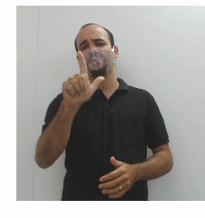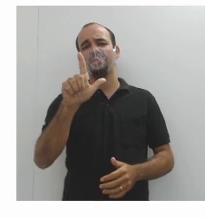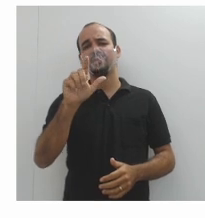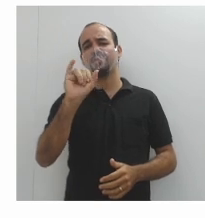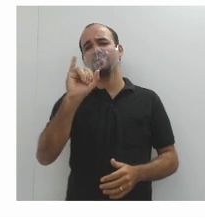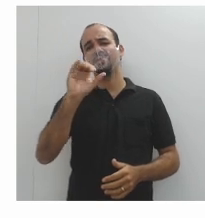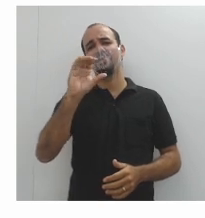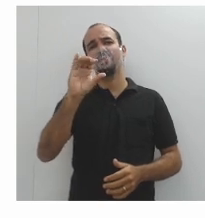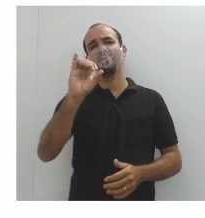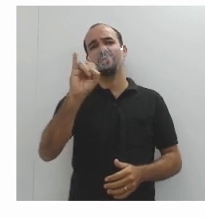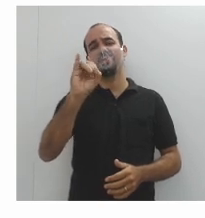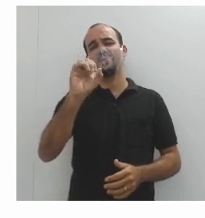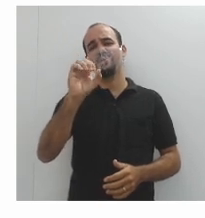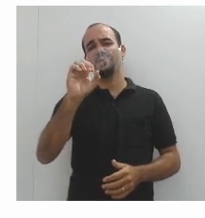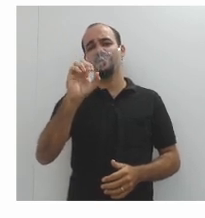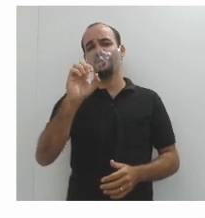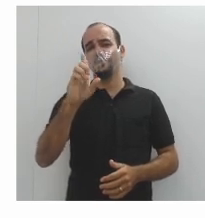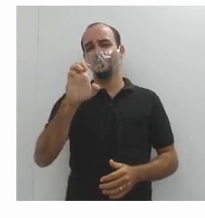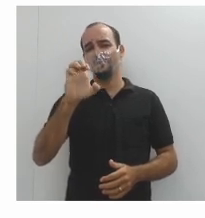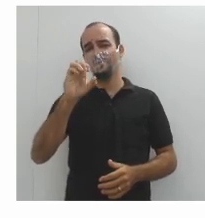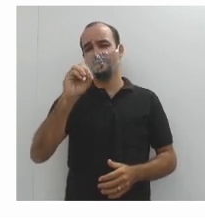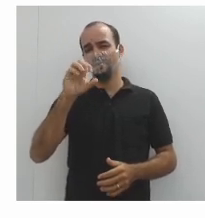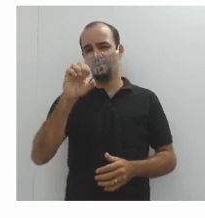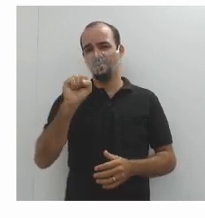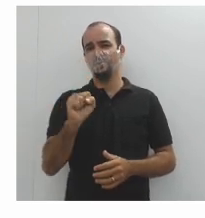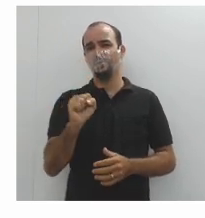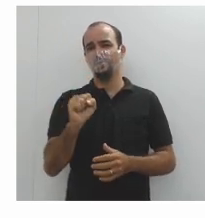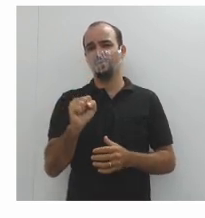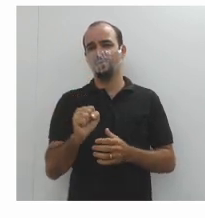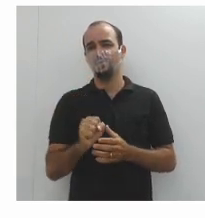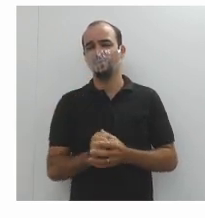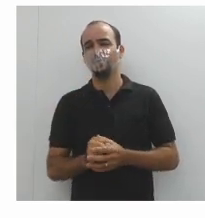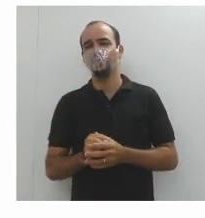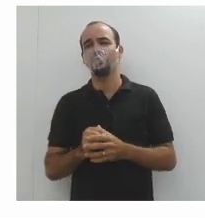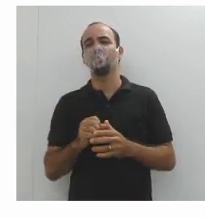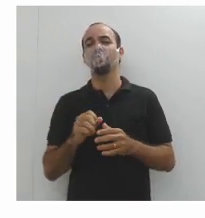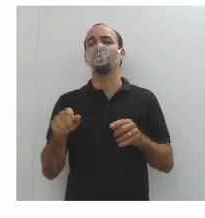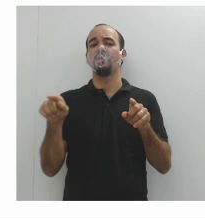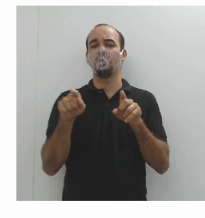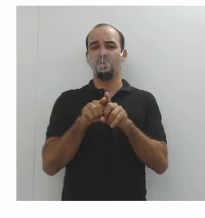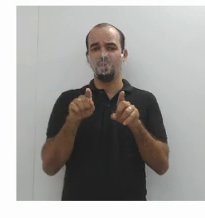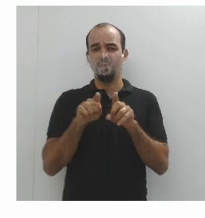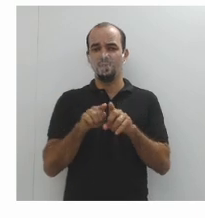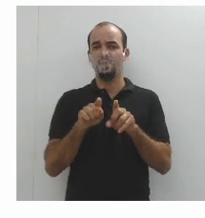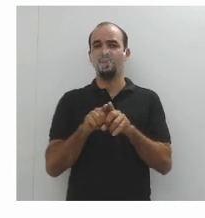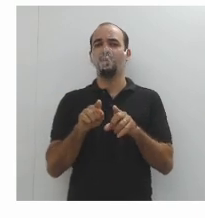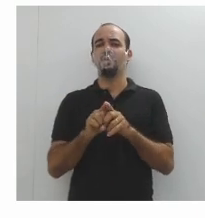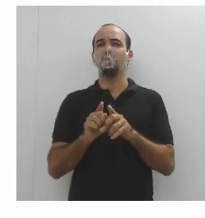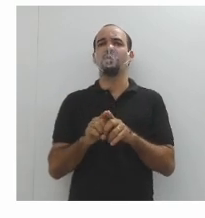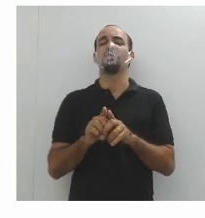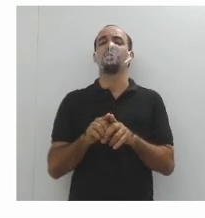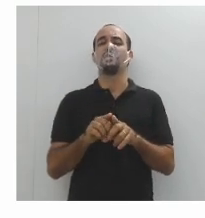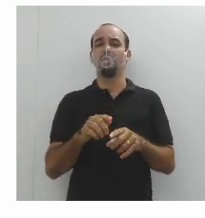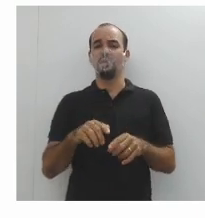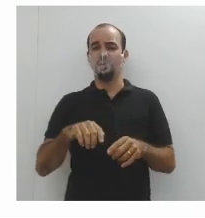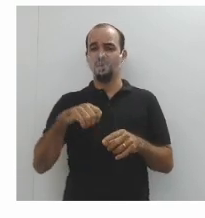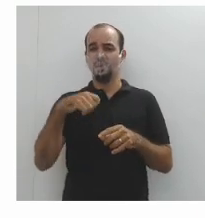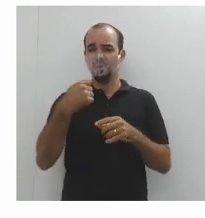Bota aí no slide, obrigado. Os glicídios também são conhecidos